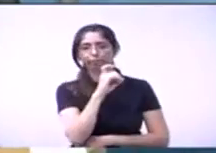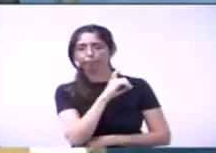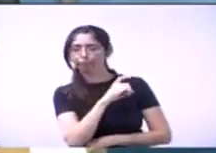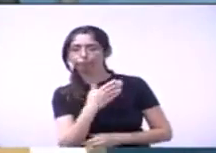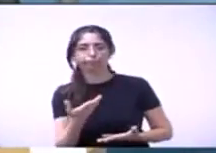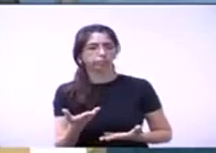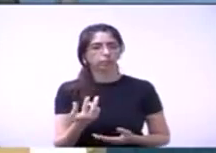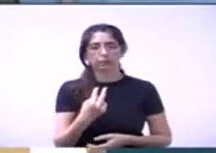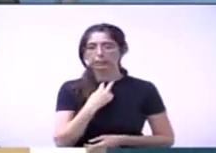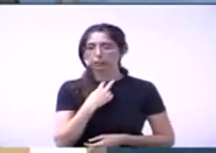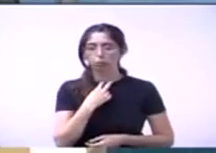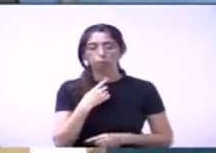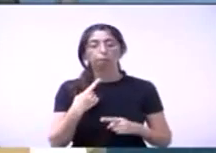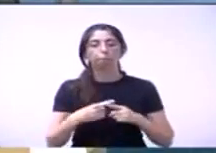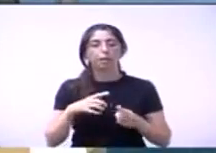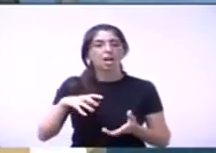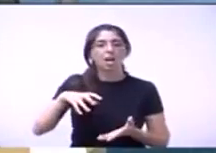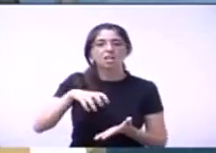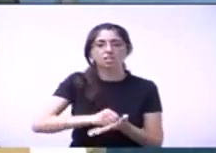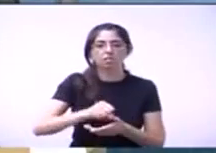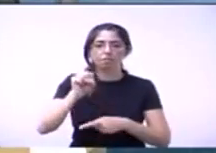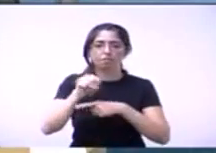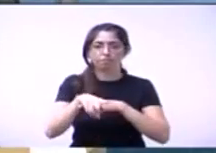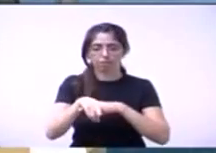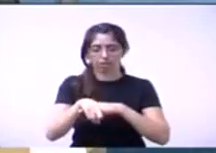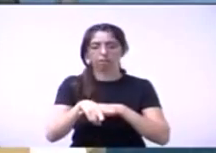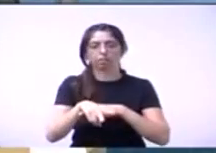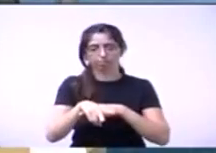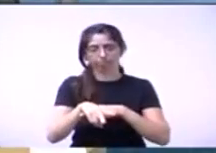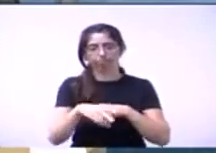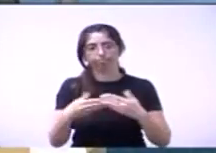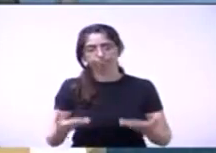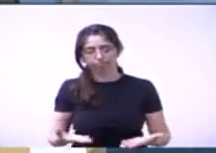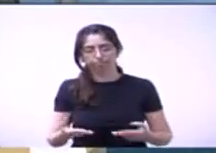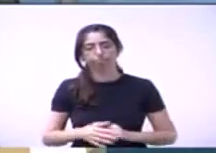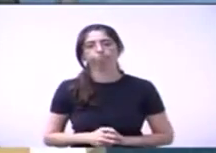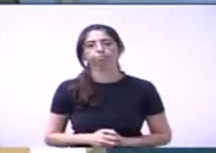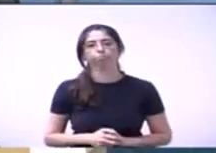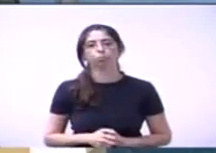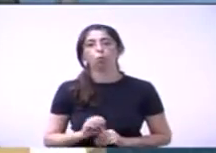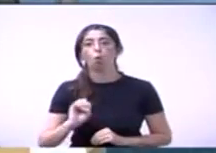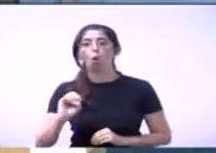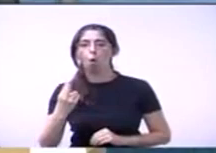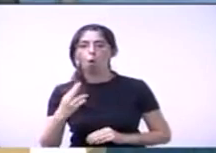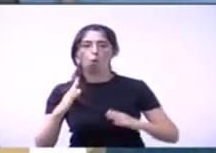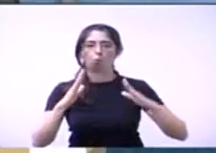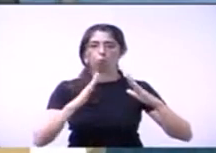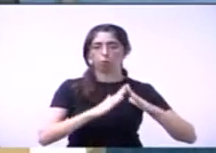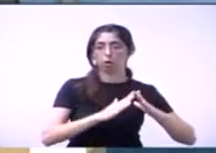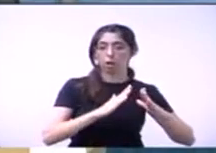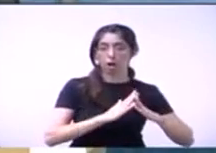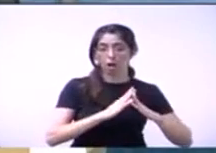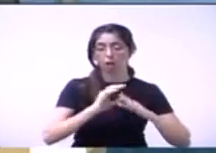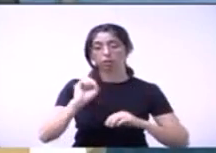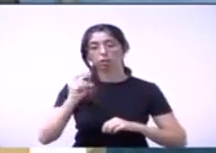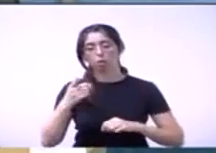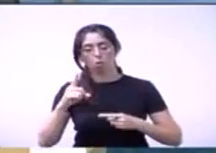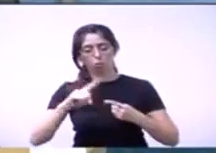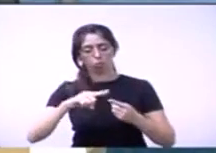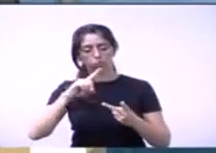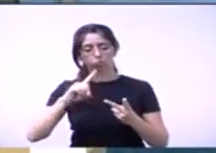a reserva de vagas, seja em razão do domicílio, seja em razão do